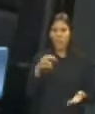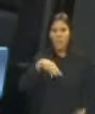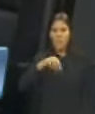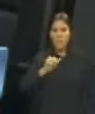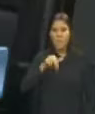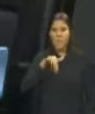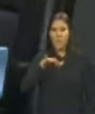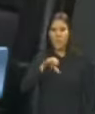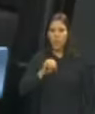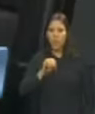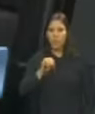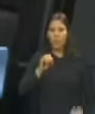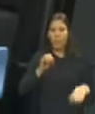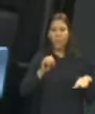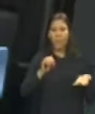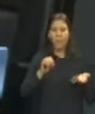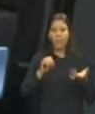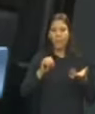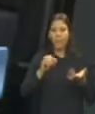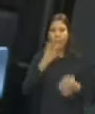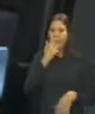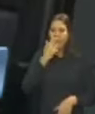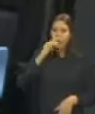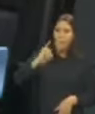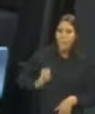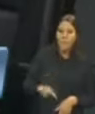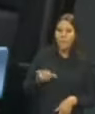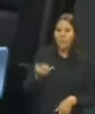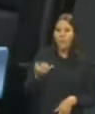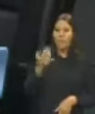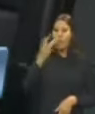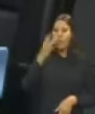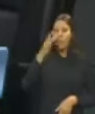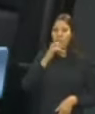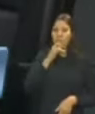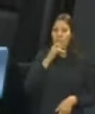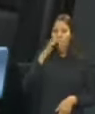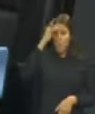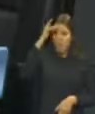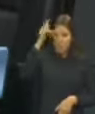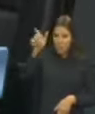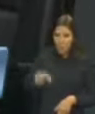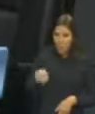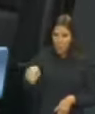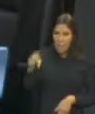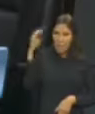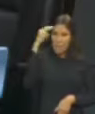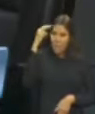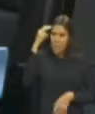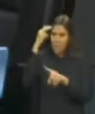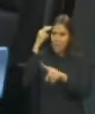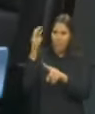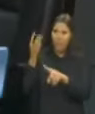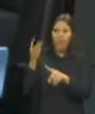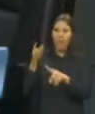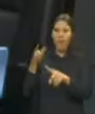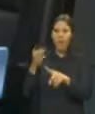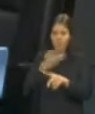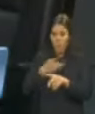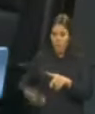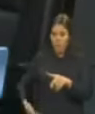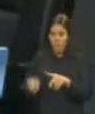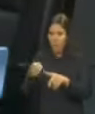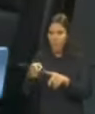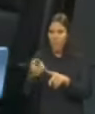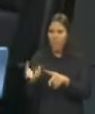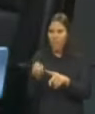financiarização, de se ganhar dinheiro, transformar o doente mental apenas num instrumento para ganho, colocar dentro de estruturas de